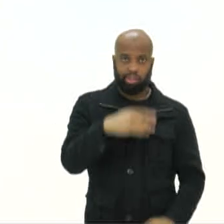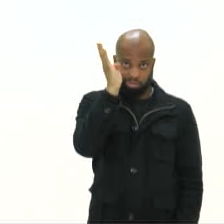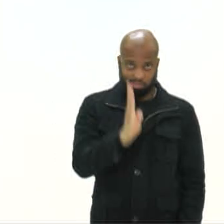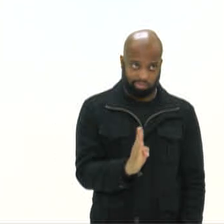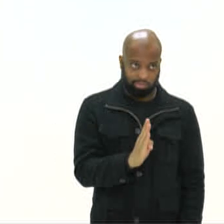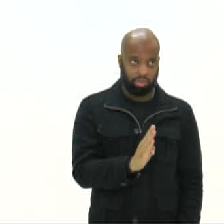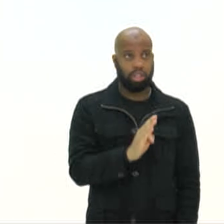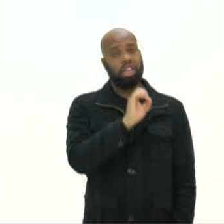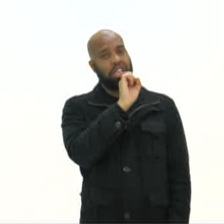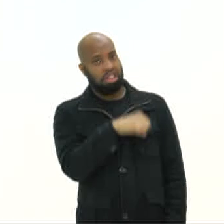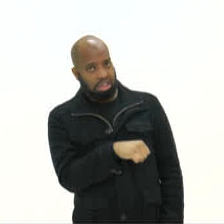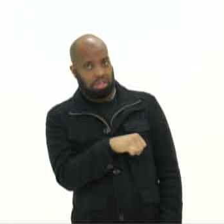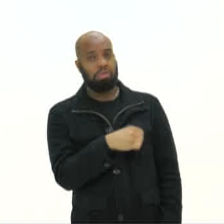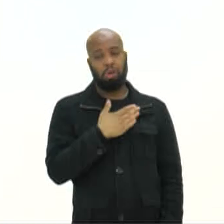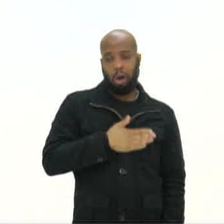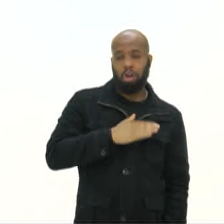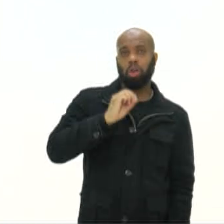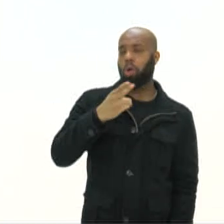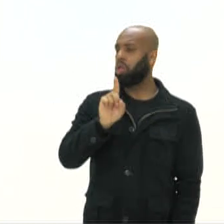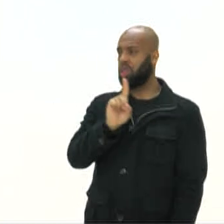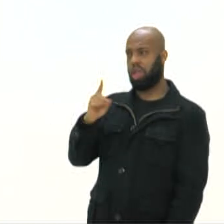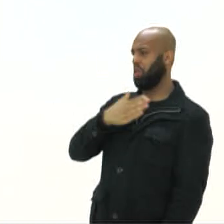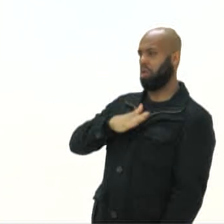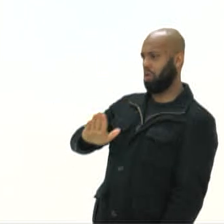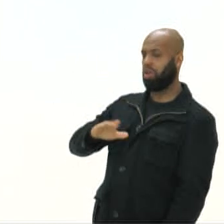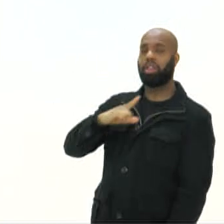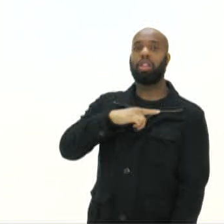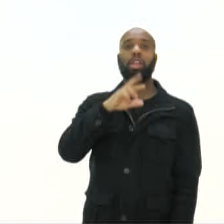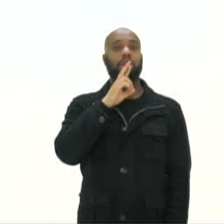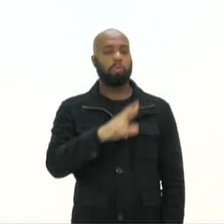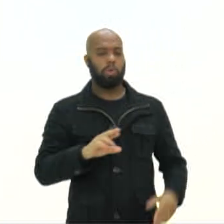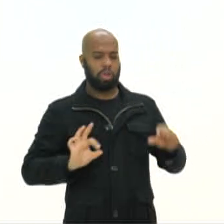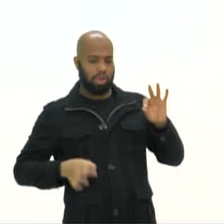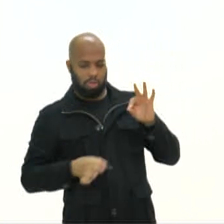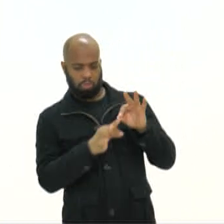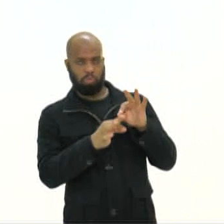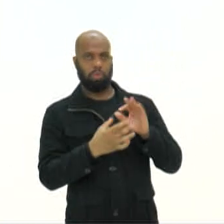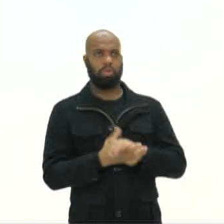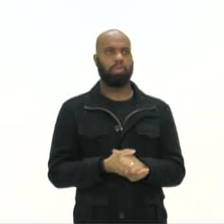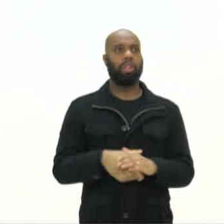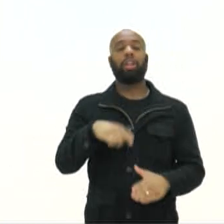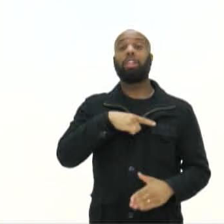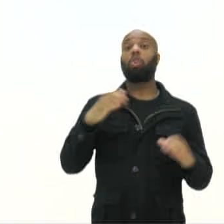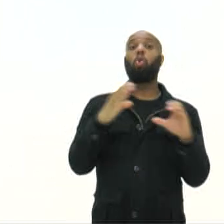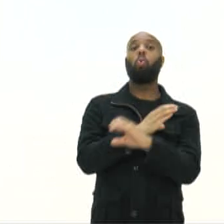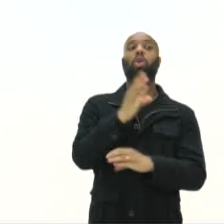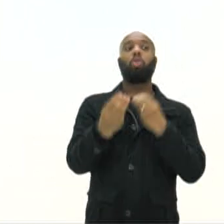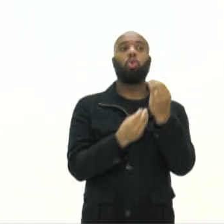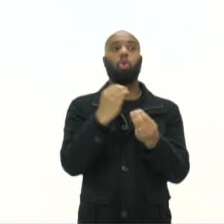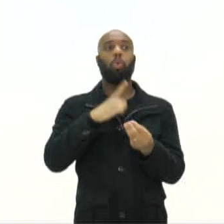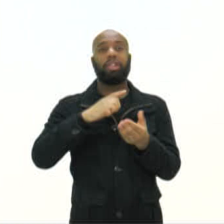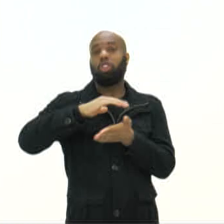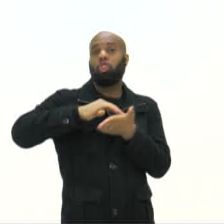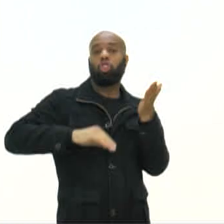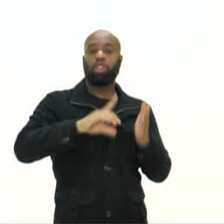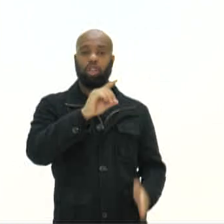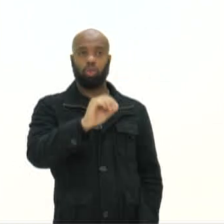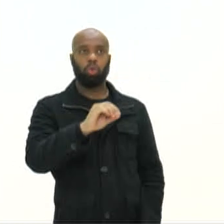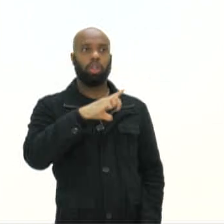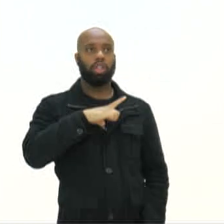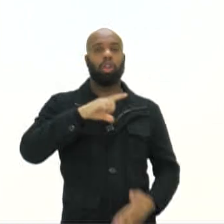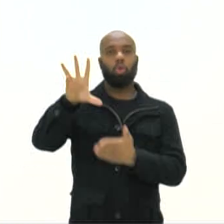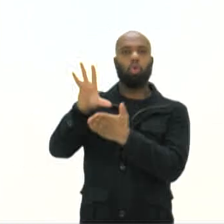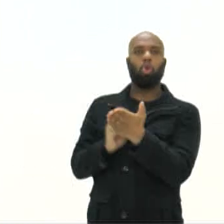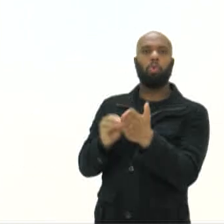Yes, I do, or no, I don't. Resposta curta. Resposta completa afirmativa. Bora lembrar. Tira o do e repete o resto